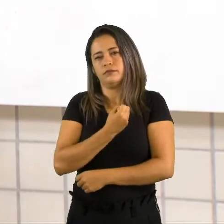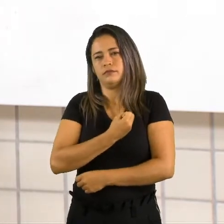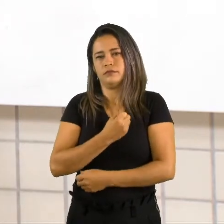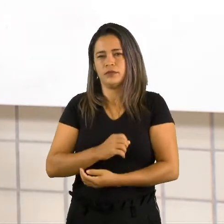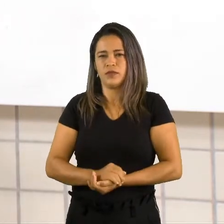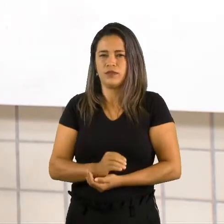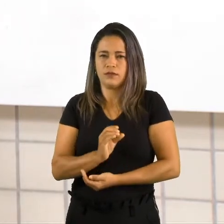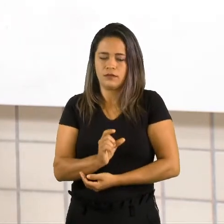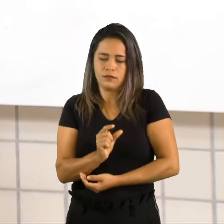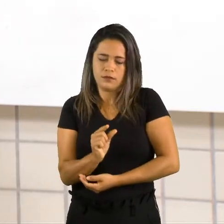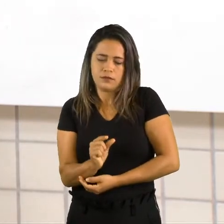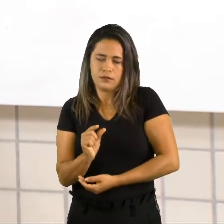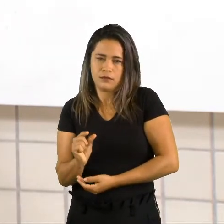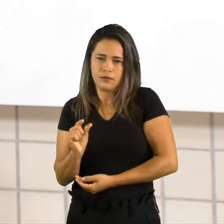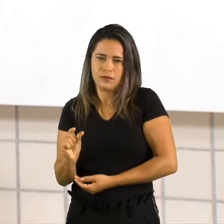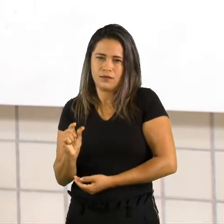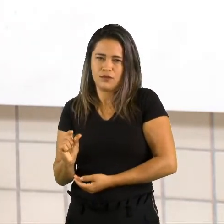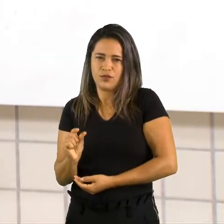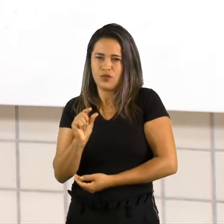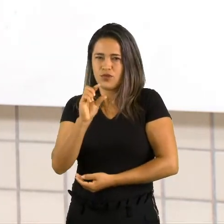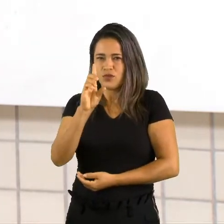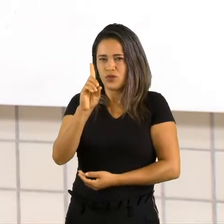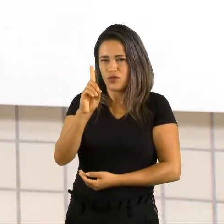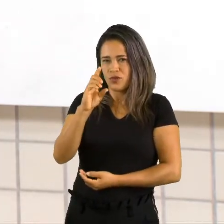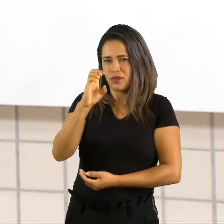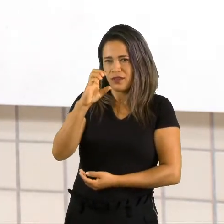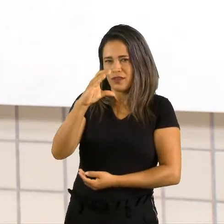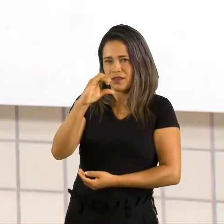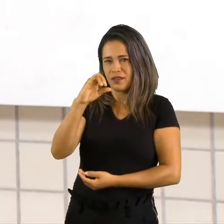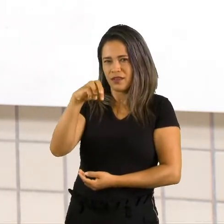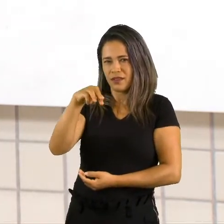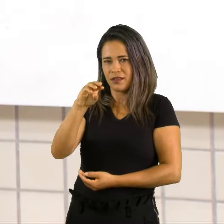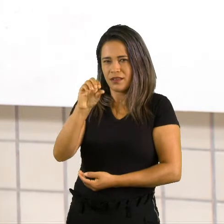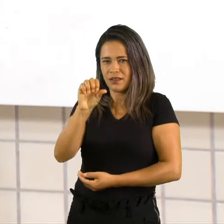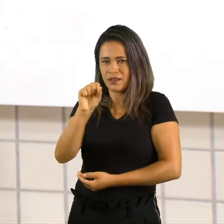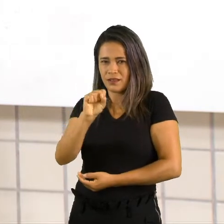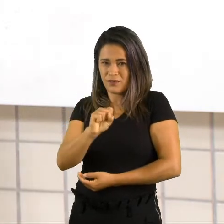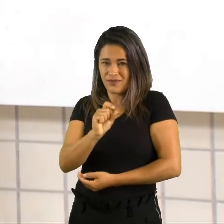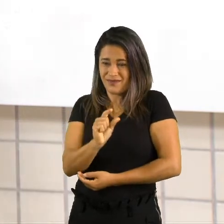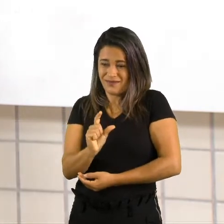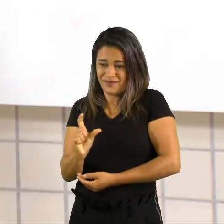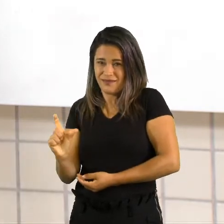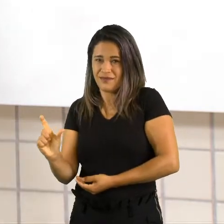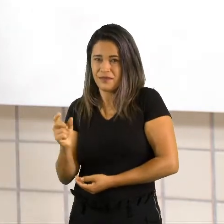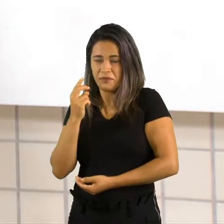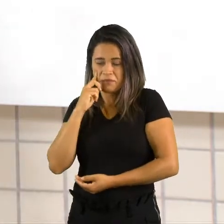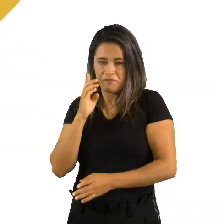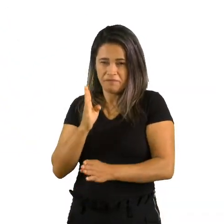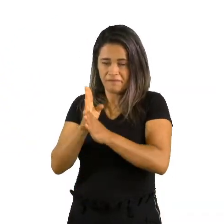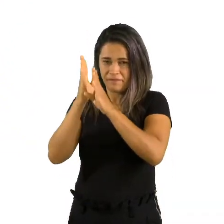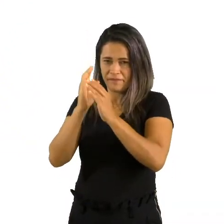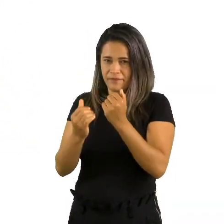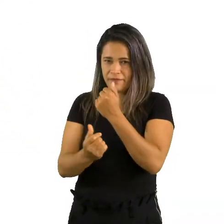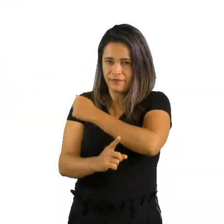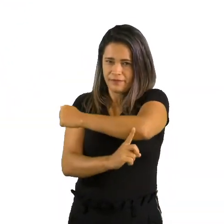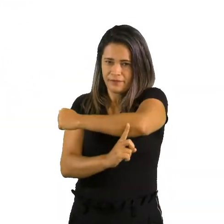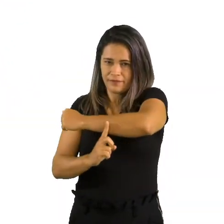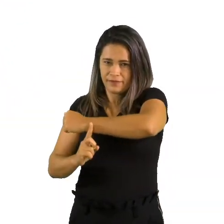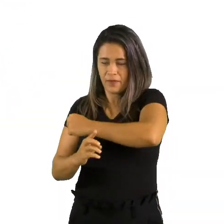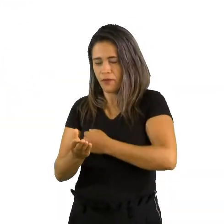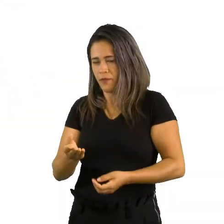décimos dele, os decimais deles são muitos, para você localizar na reta. Tá bom, pessoal? Olha lá, acompanha comigo no